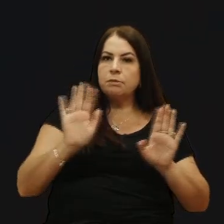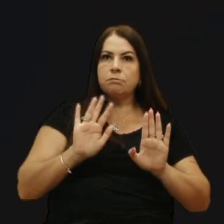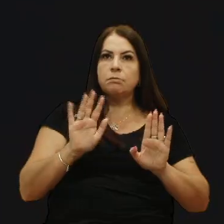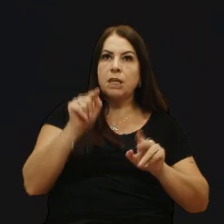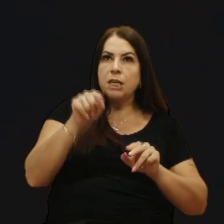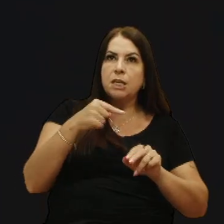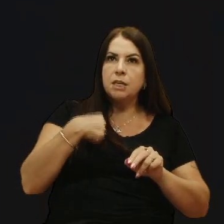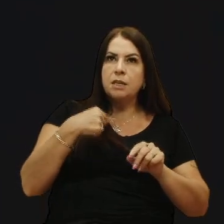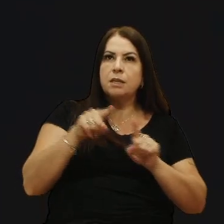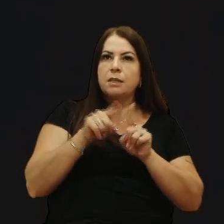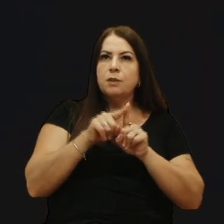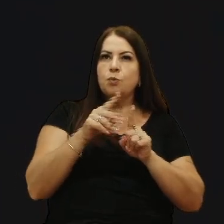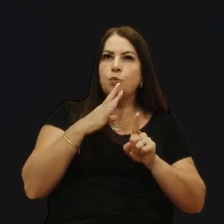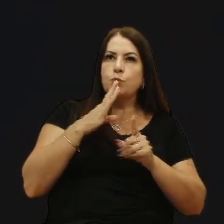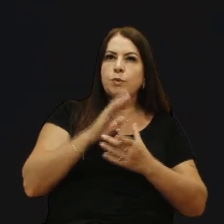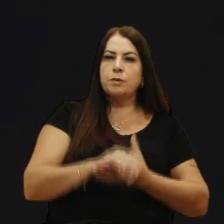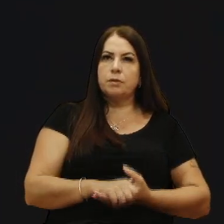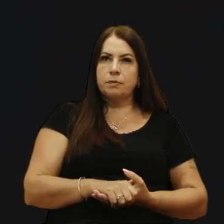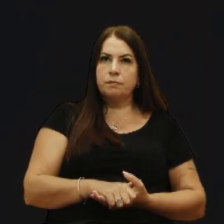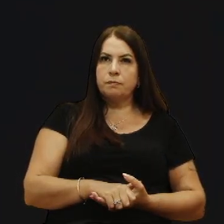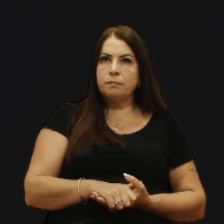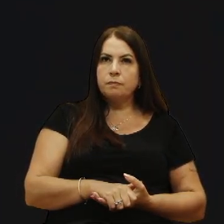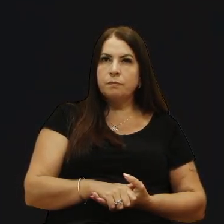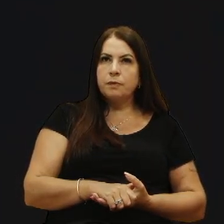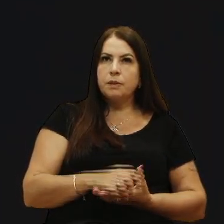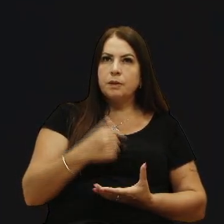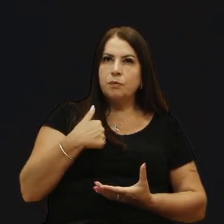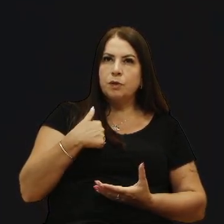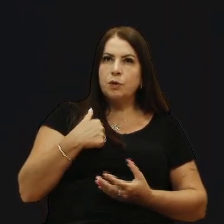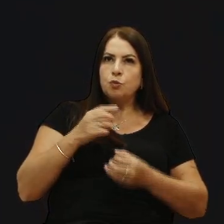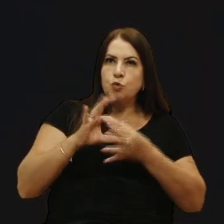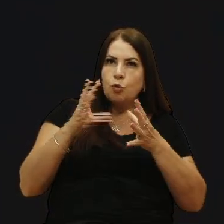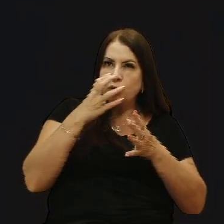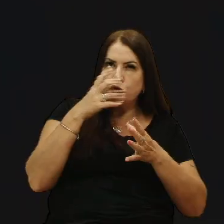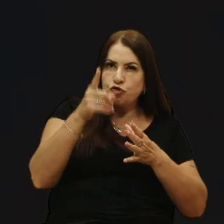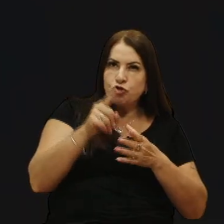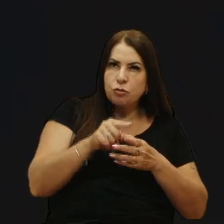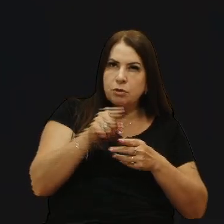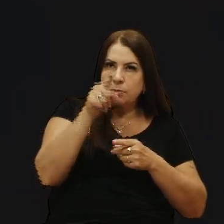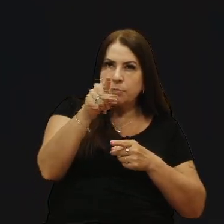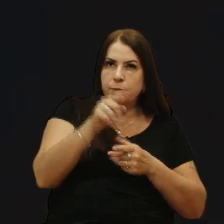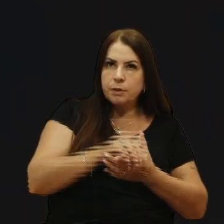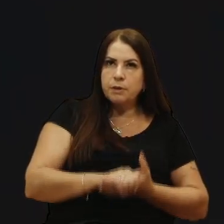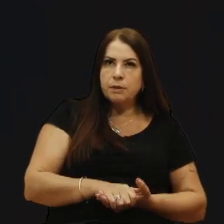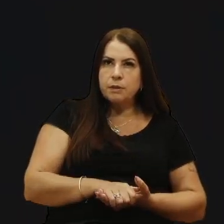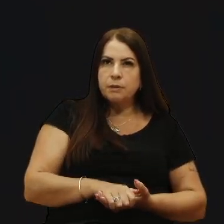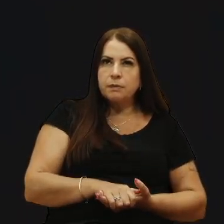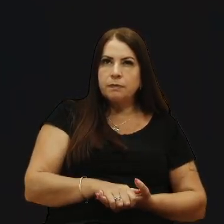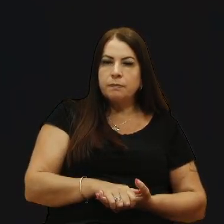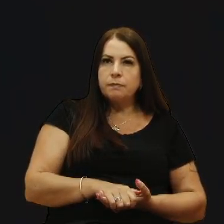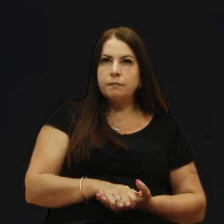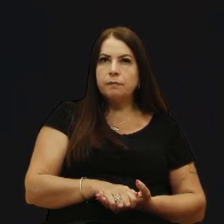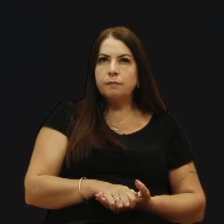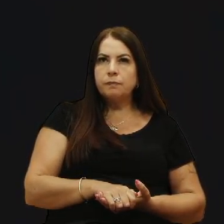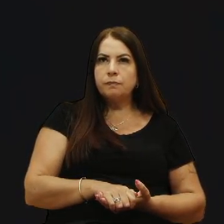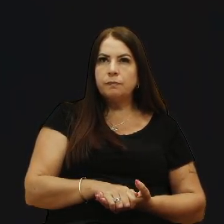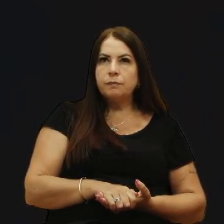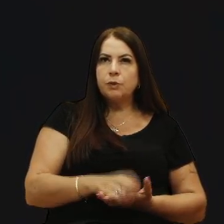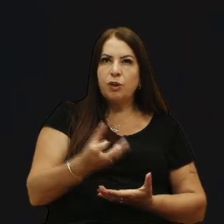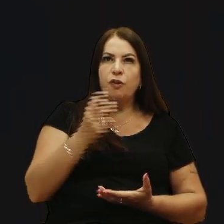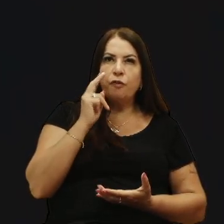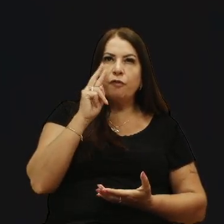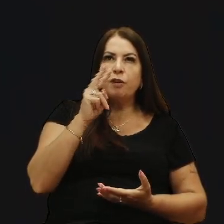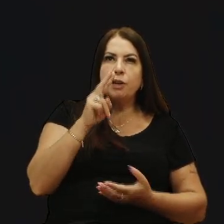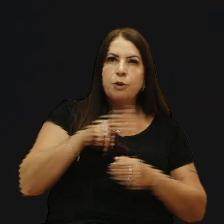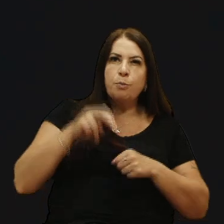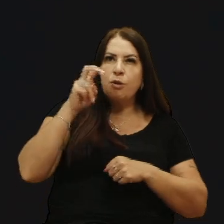Eu digo que não te conheço. Eu solto o cachorro e apontando pra você. Eu grito no pé. Eu quero ver você